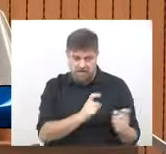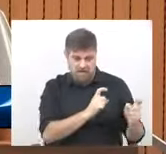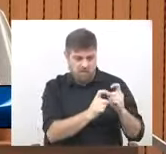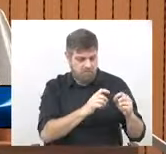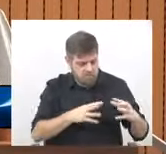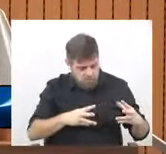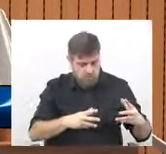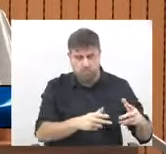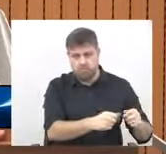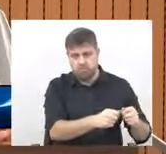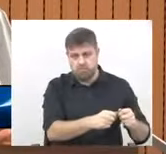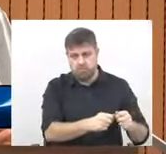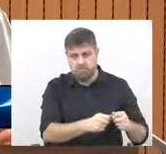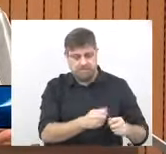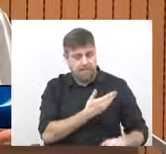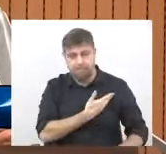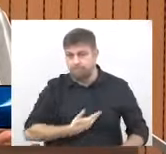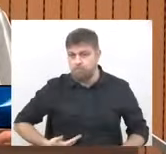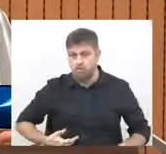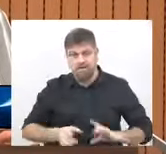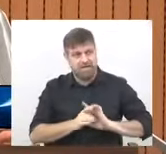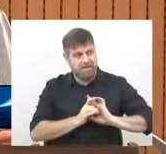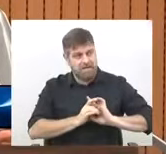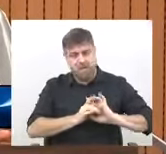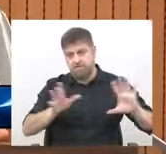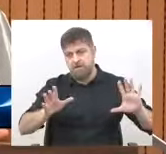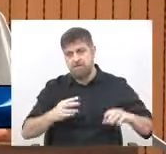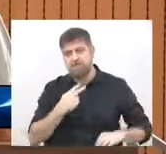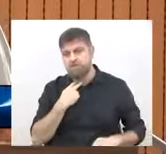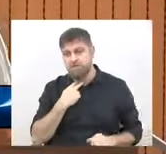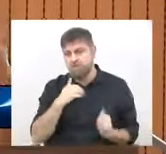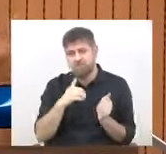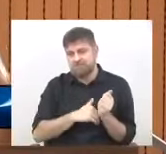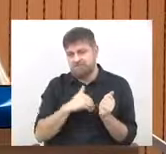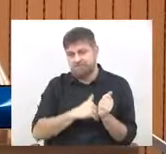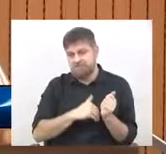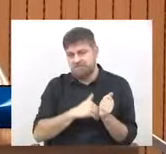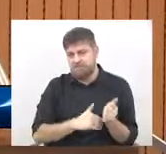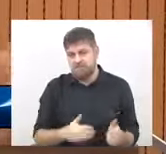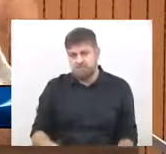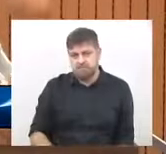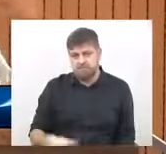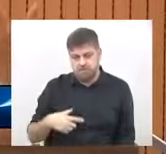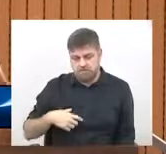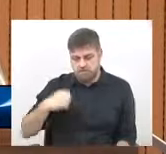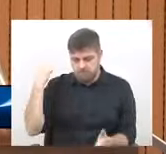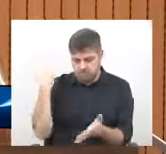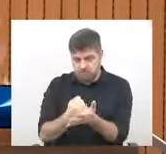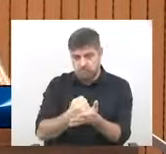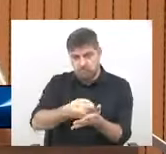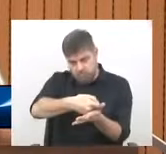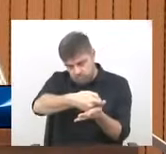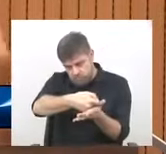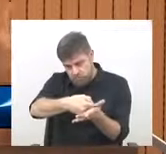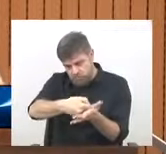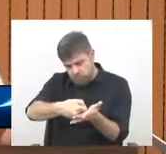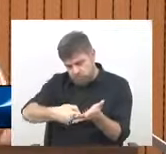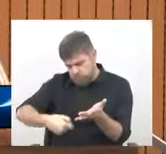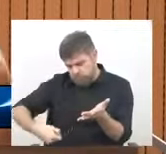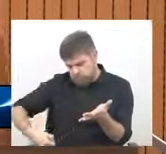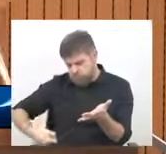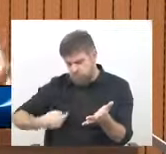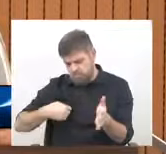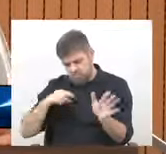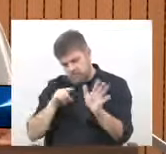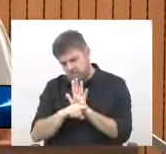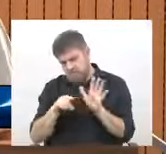reuniões dessa casa são públicas. Então, eu protocolei, oficializei esse